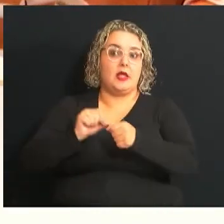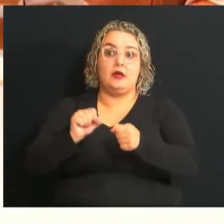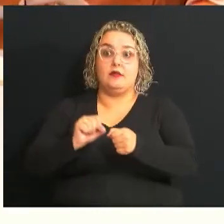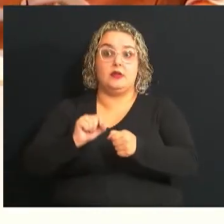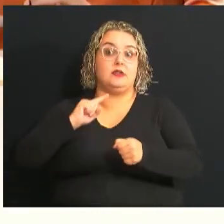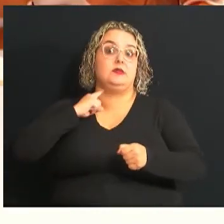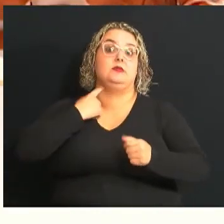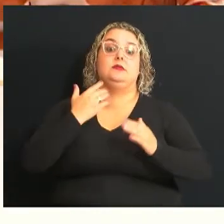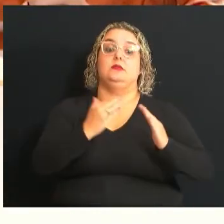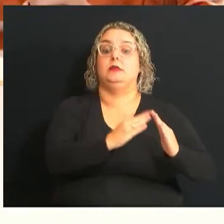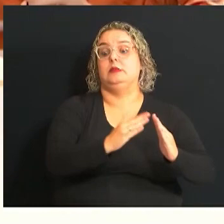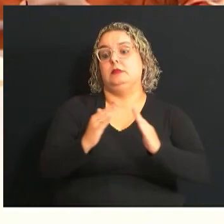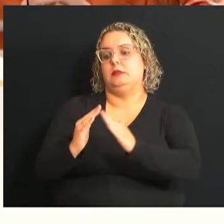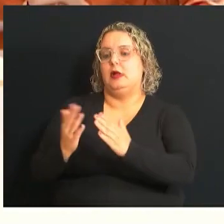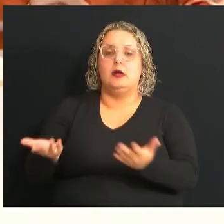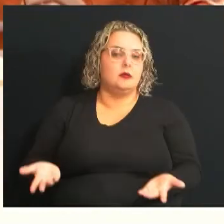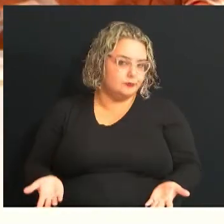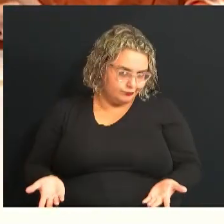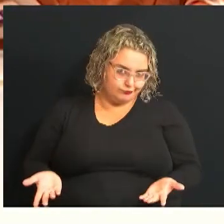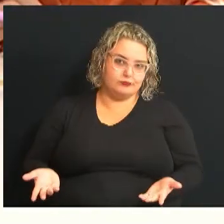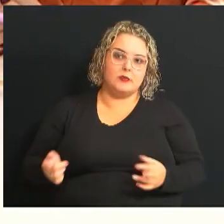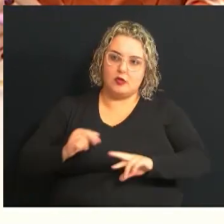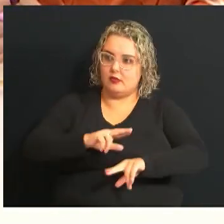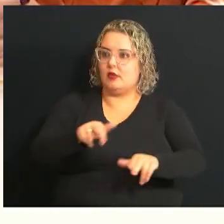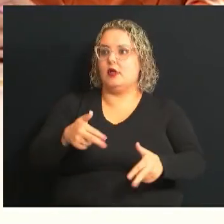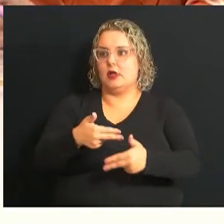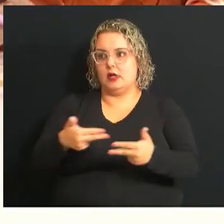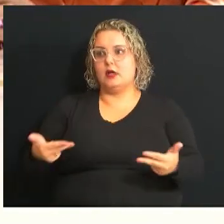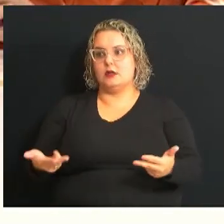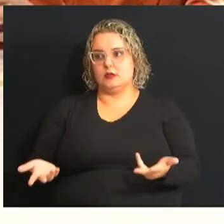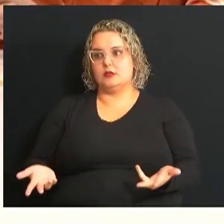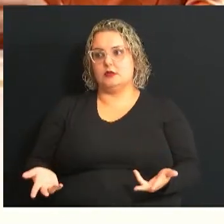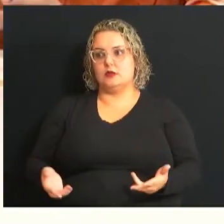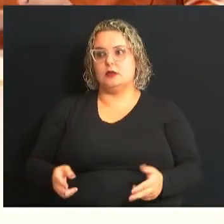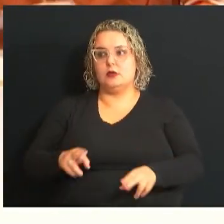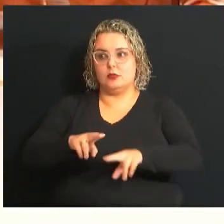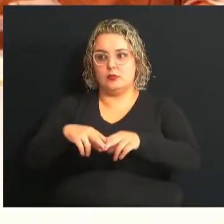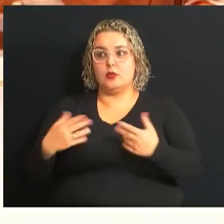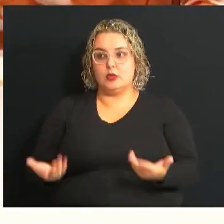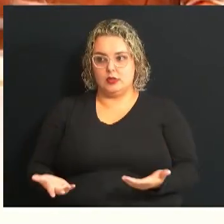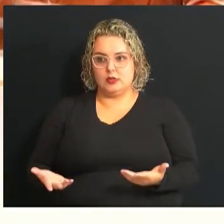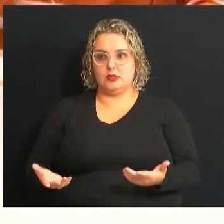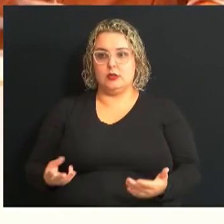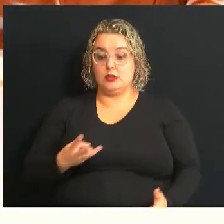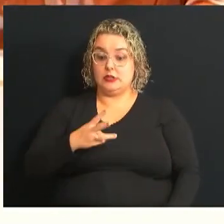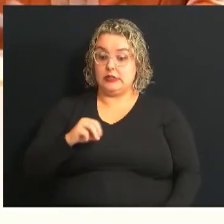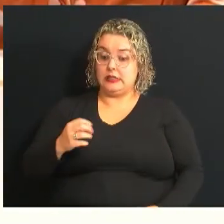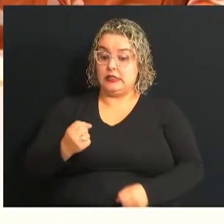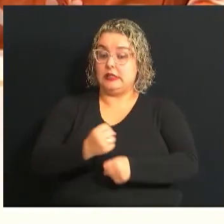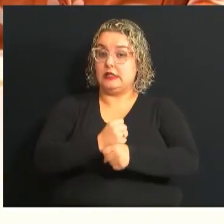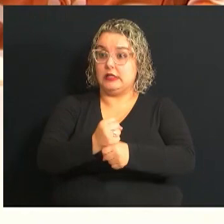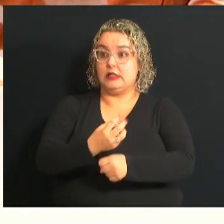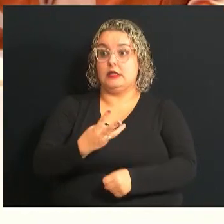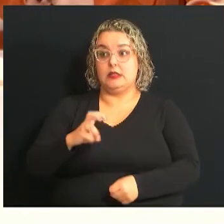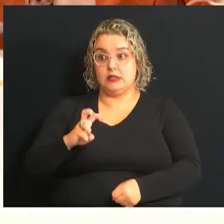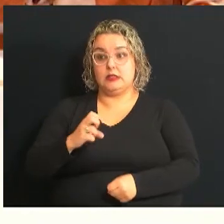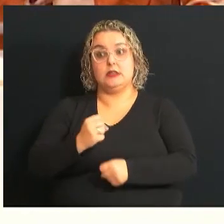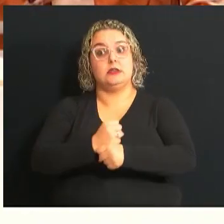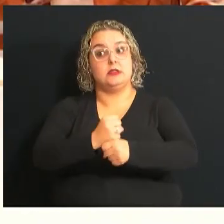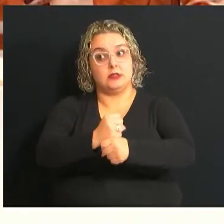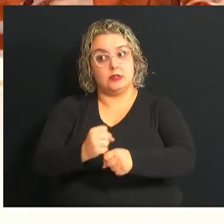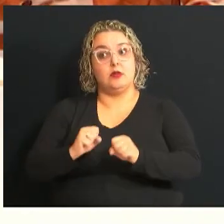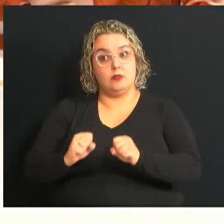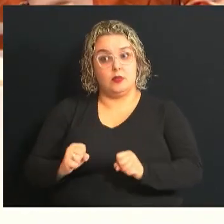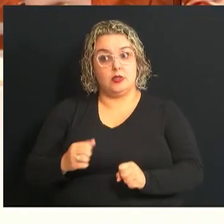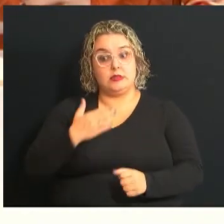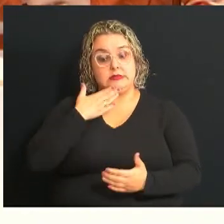da casa, então são muitas questões, né, e por isso essa questão de 30 anos, 35 anos pode acabar assustando um